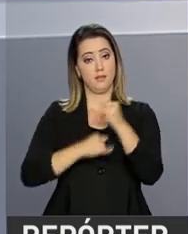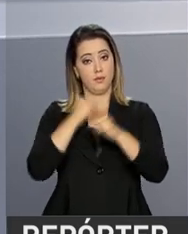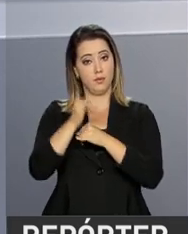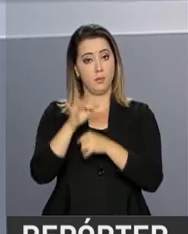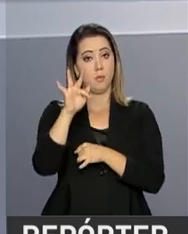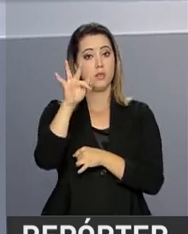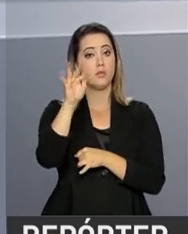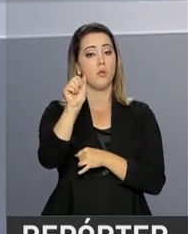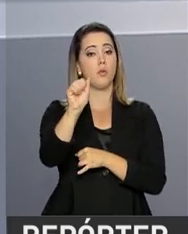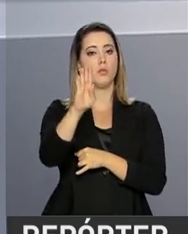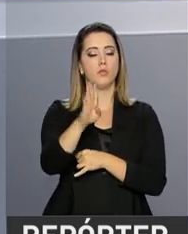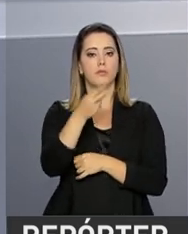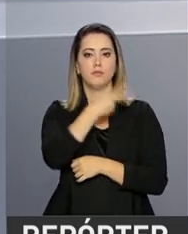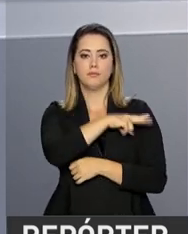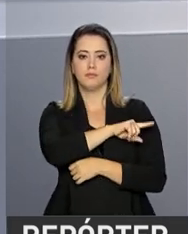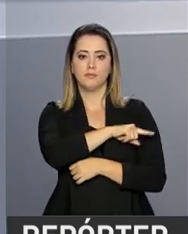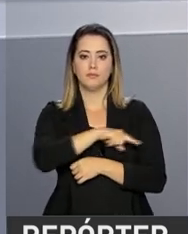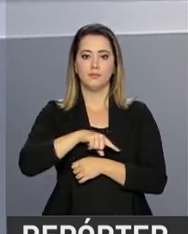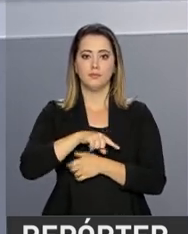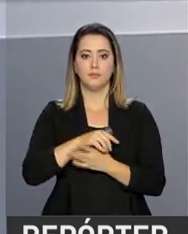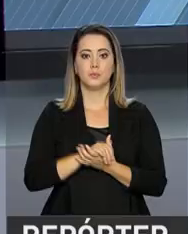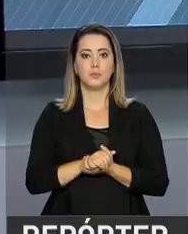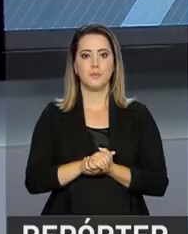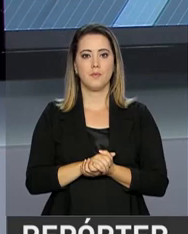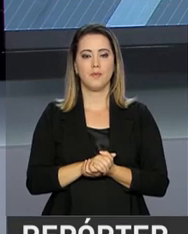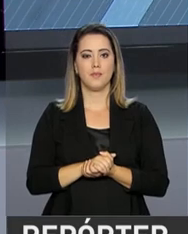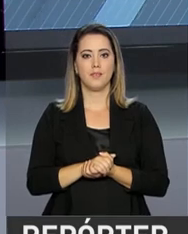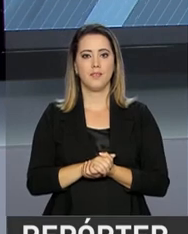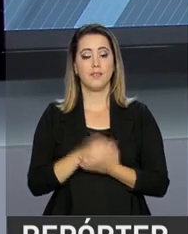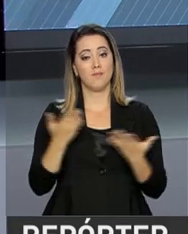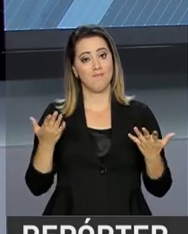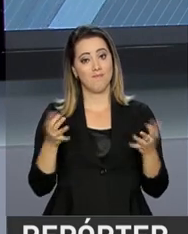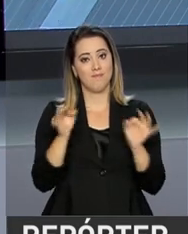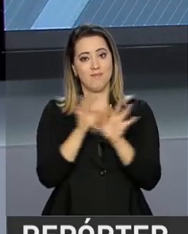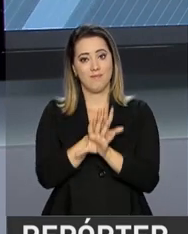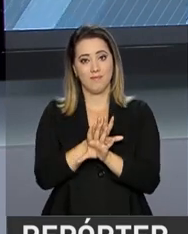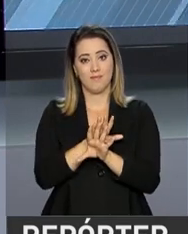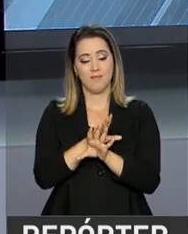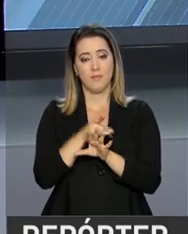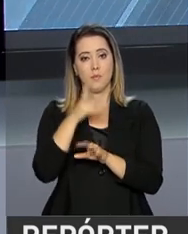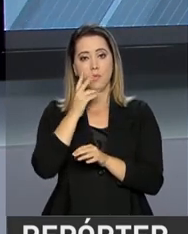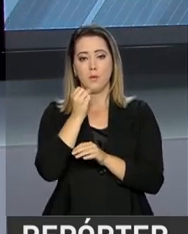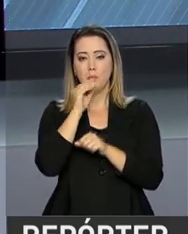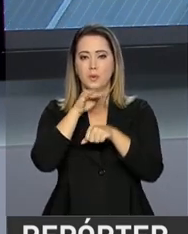site da FAB, que aparece para você aí na tela. Esta edição termina por aqui.